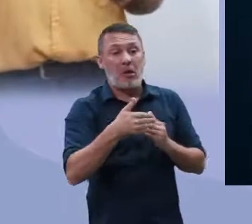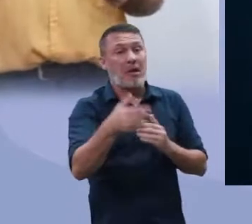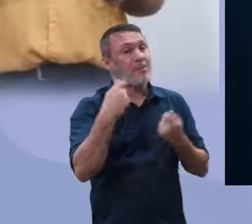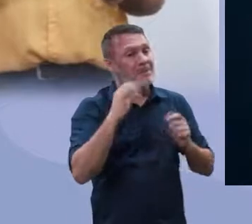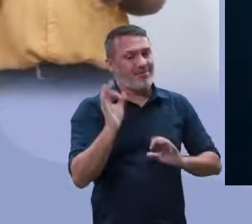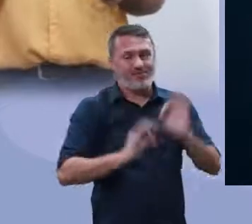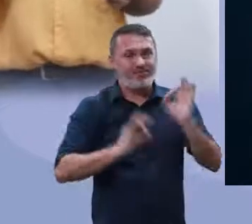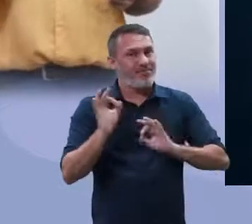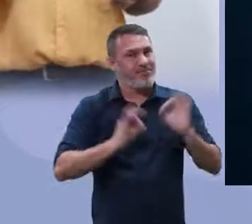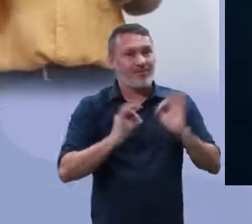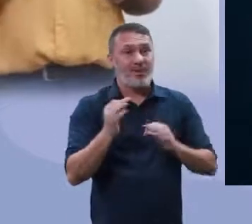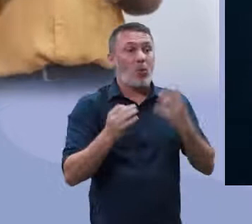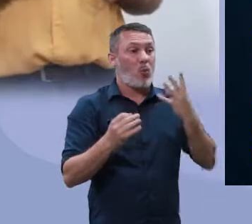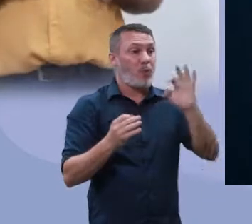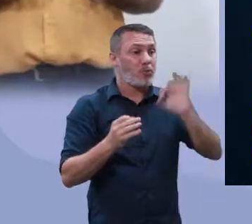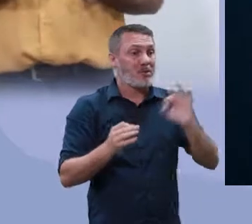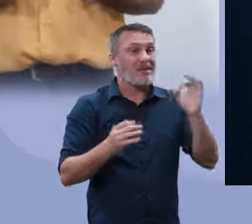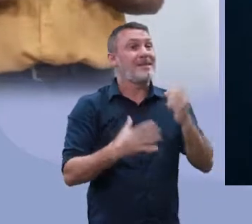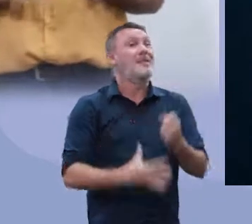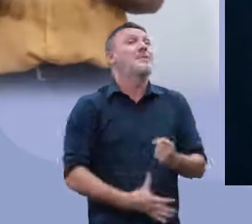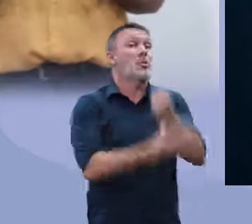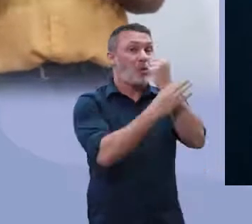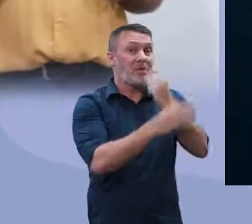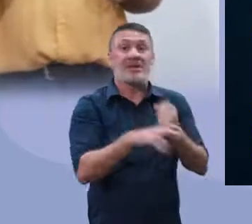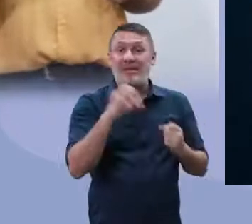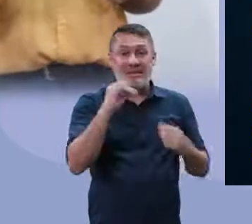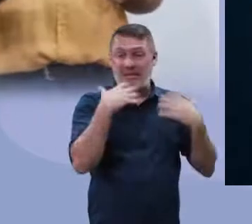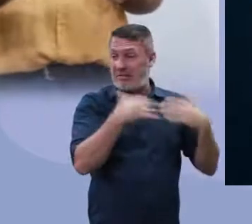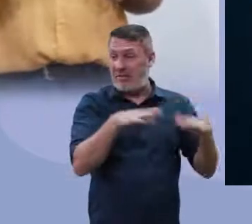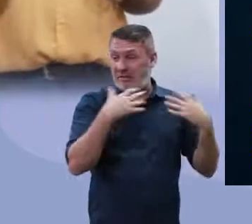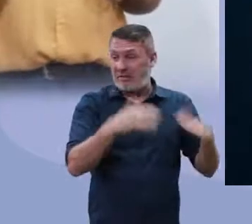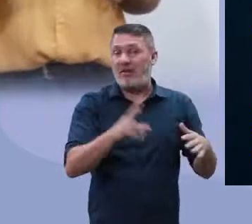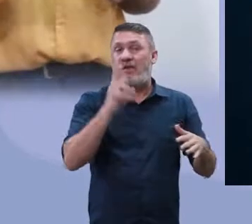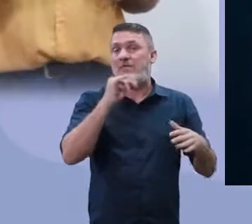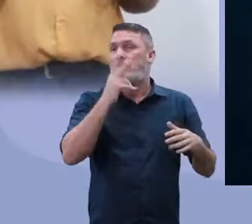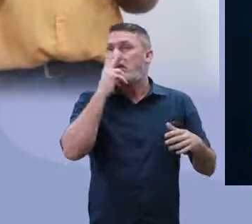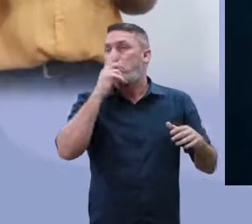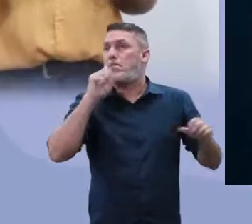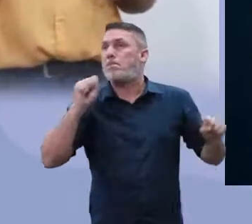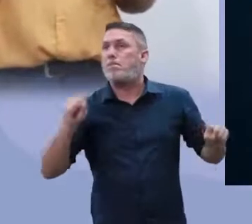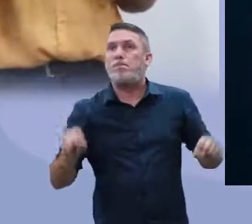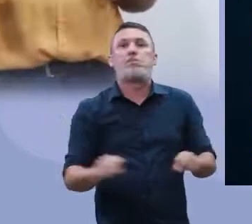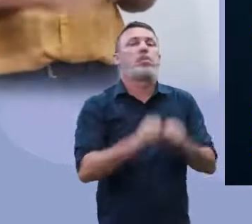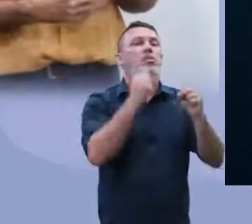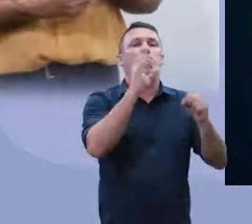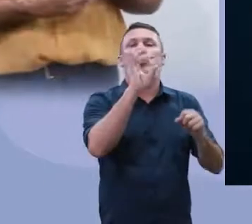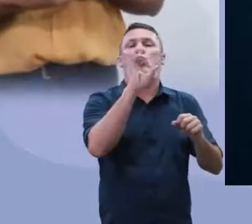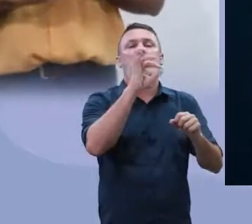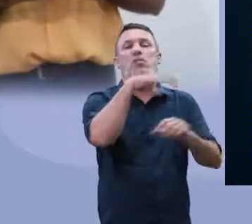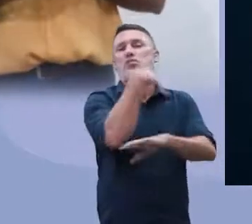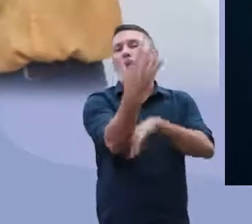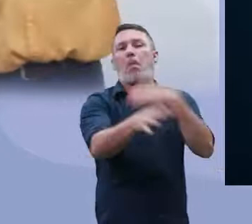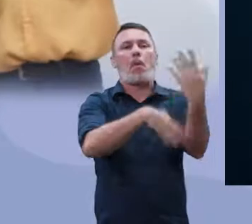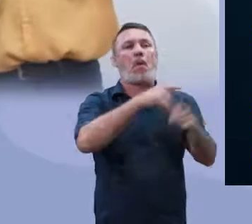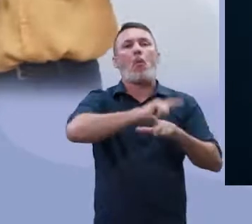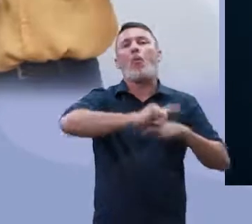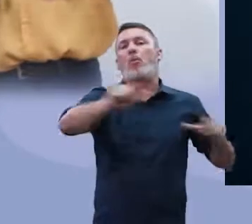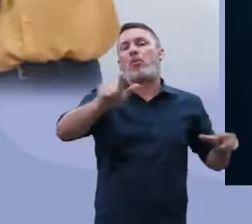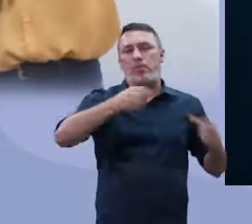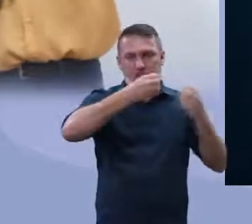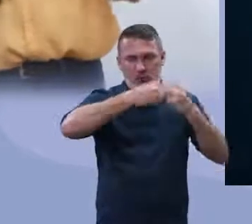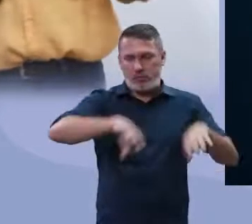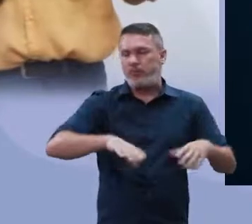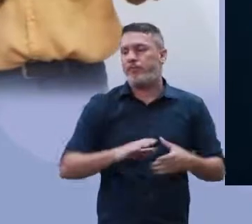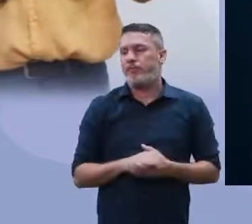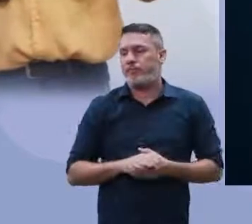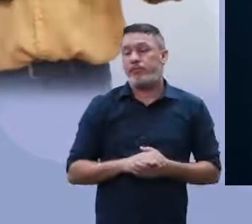que precisamos manter esses 4% restantes para que ela não entre num processo de destruição. E aí,